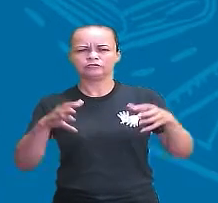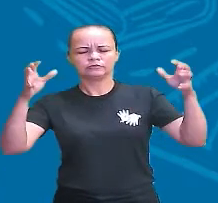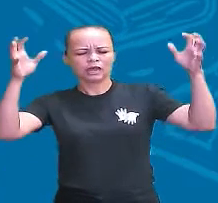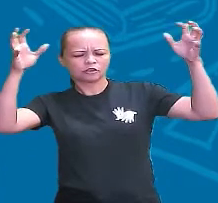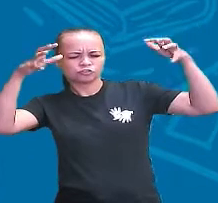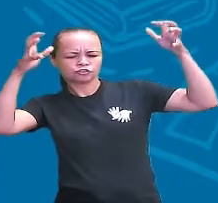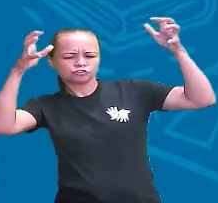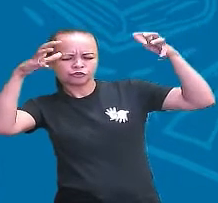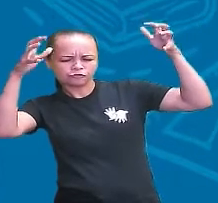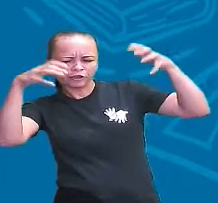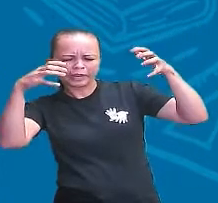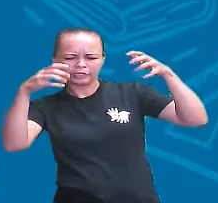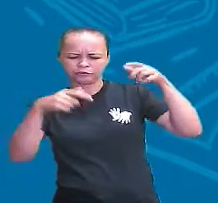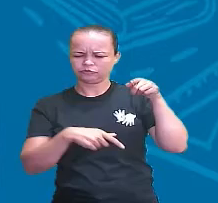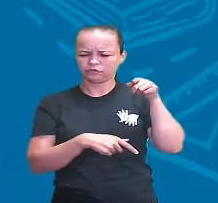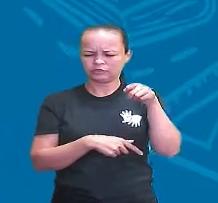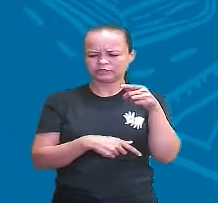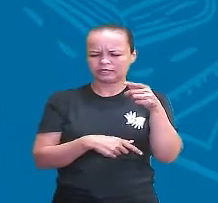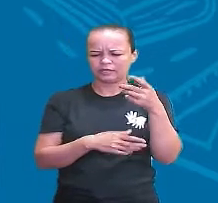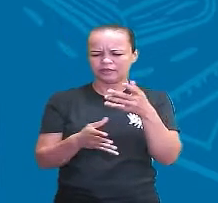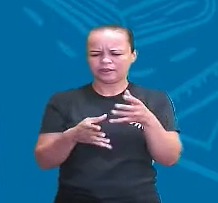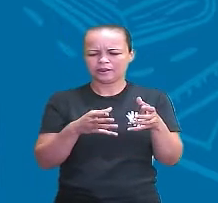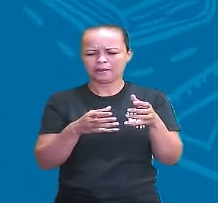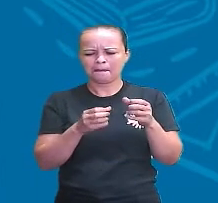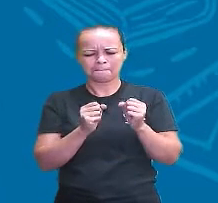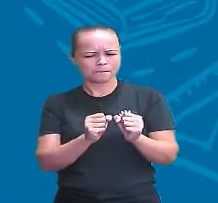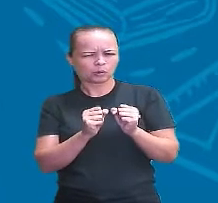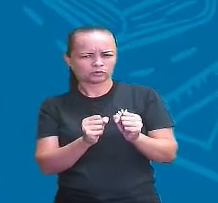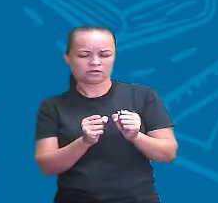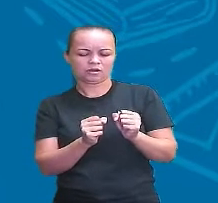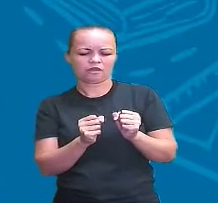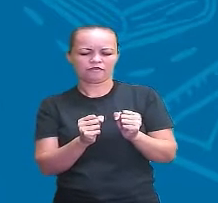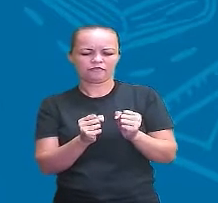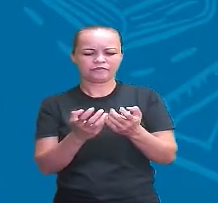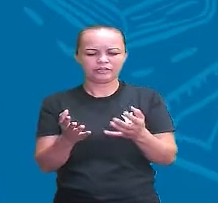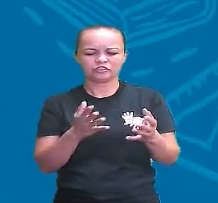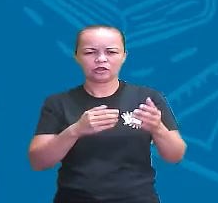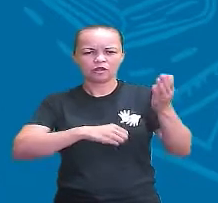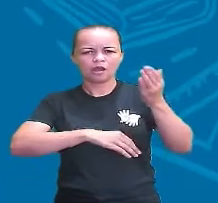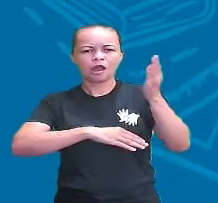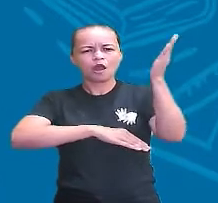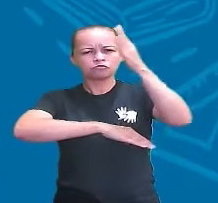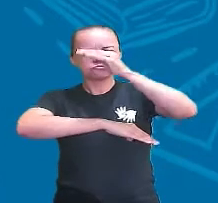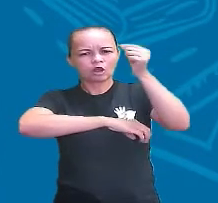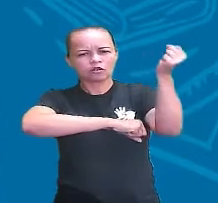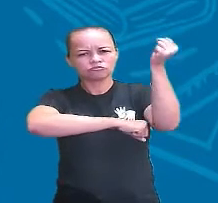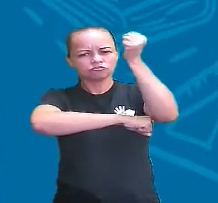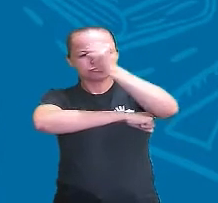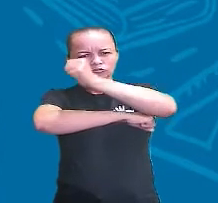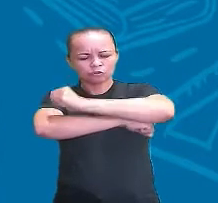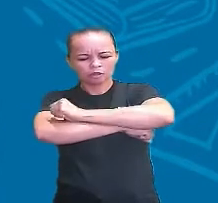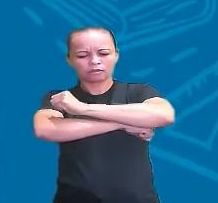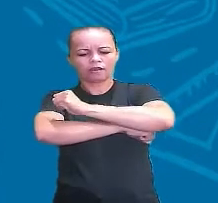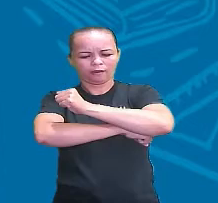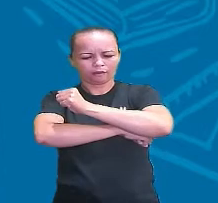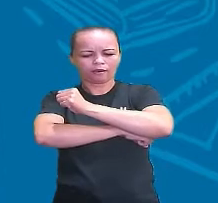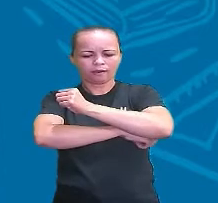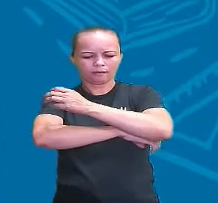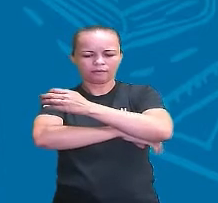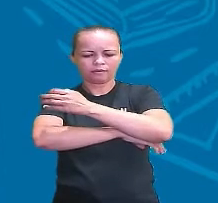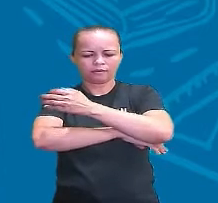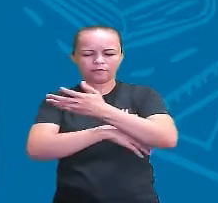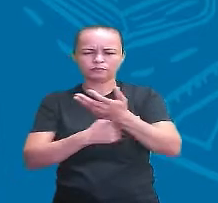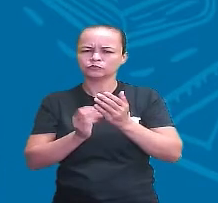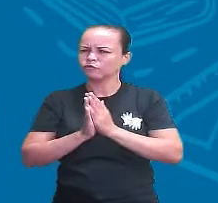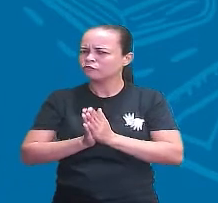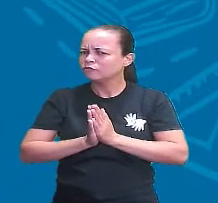ó, please, e aí é uma frase. It's raining, will you close the window,